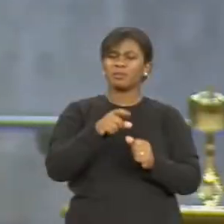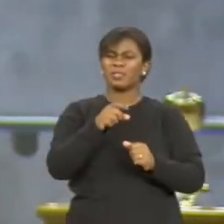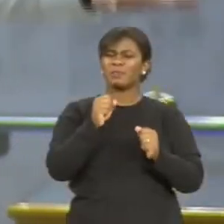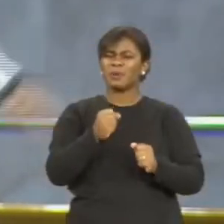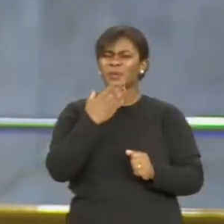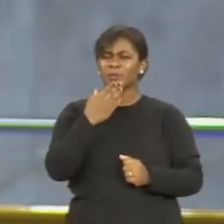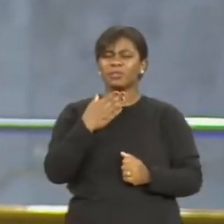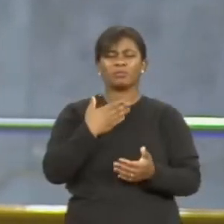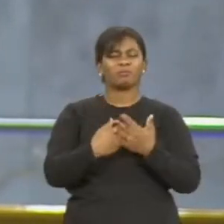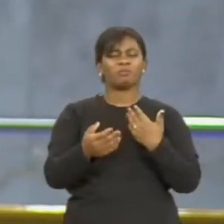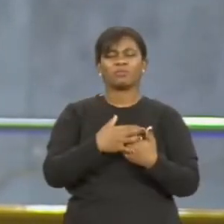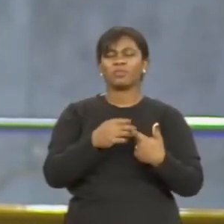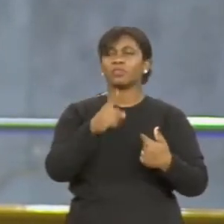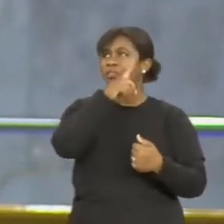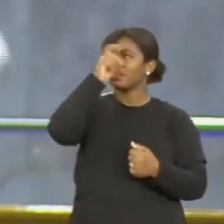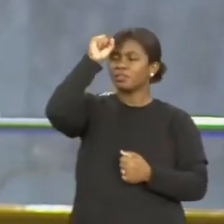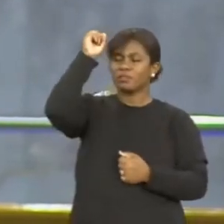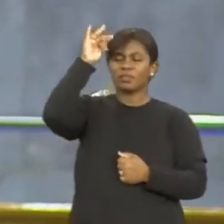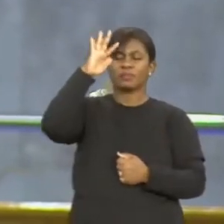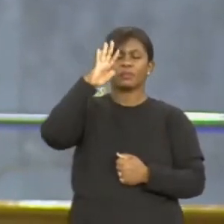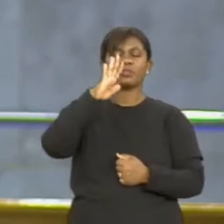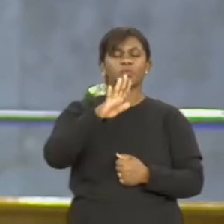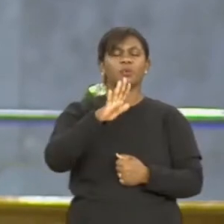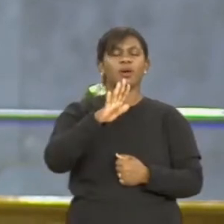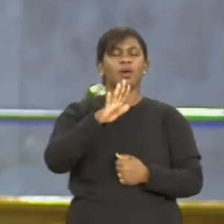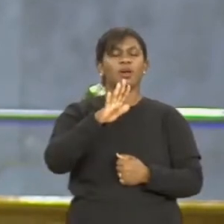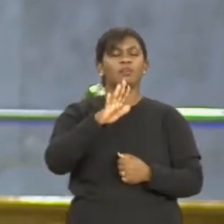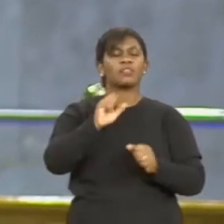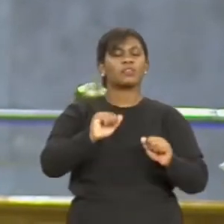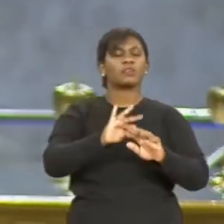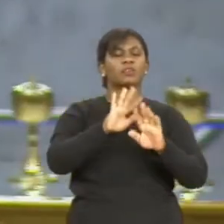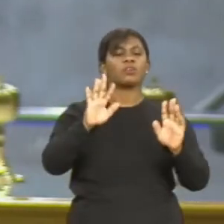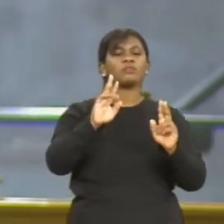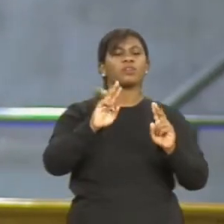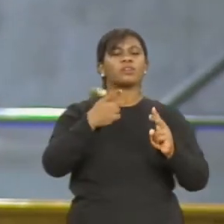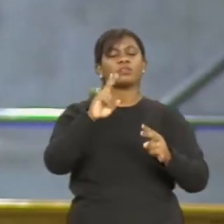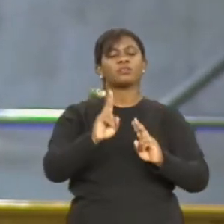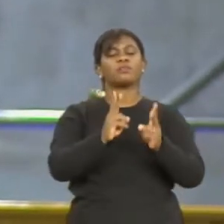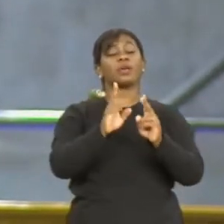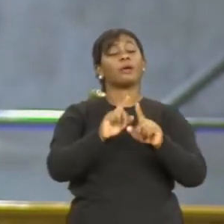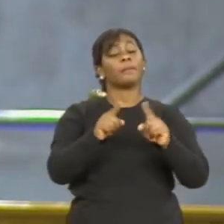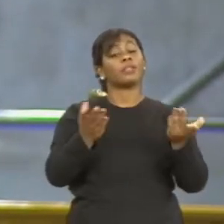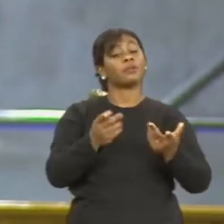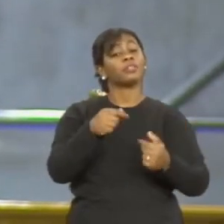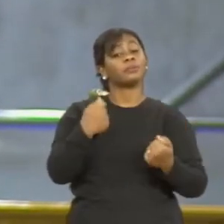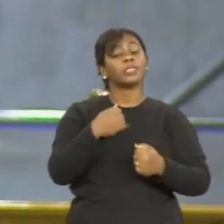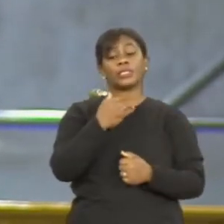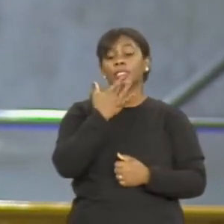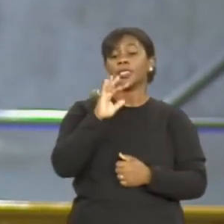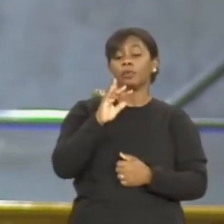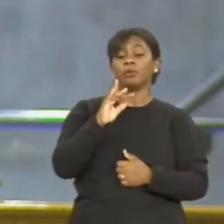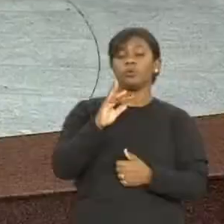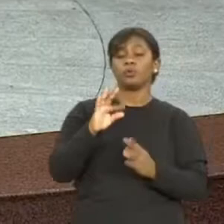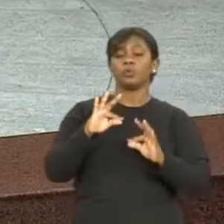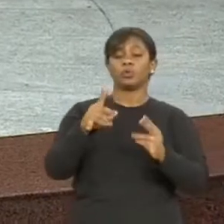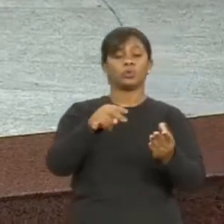o que você quiser e Deus vai ser glorificado com a sua vitória. Agora tenha temor. Fique em pé no seu lugar,